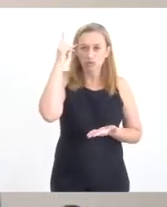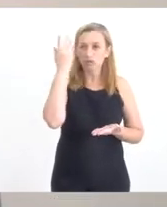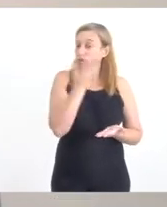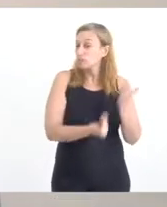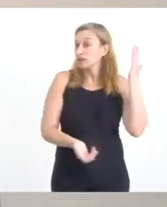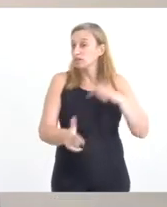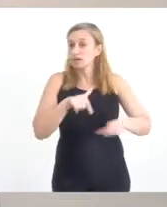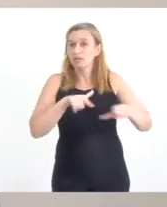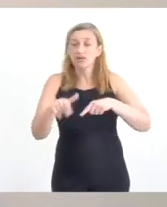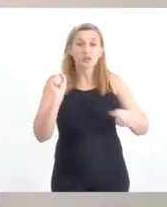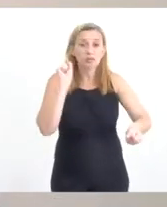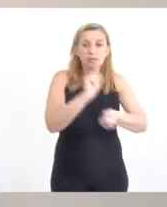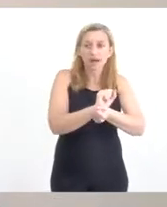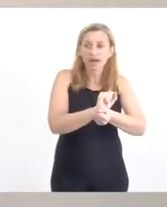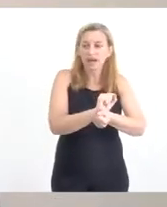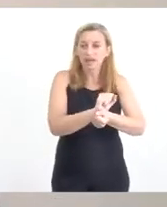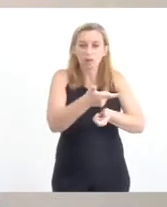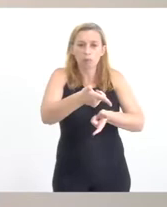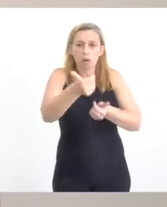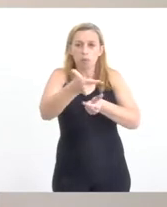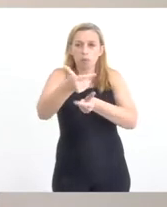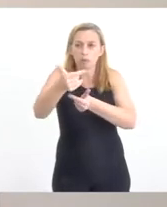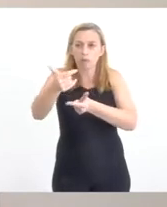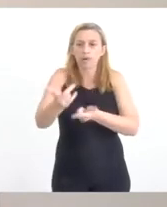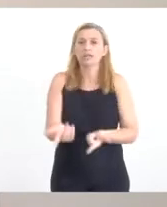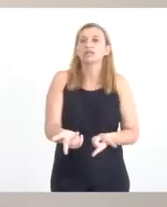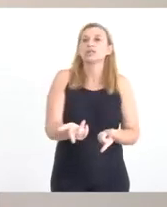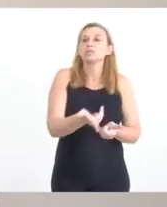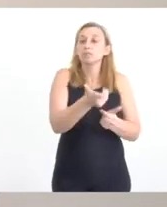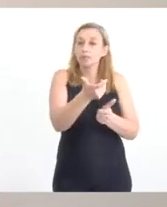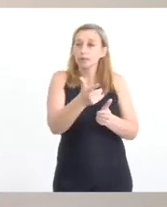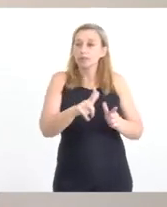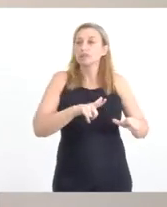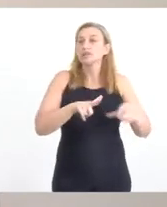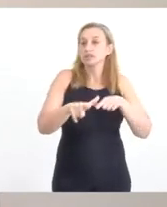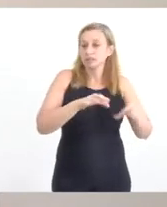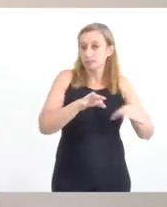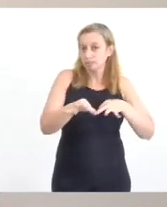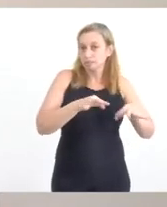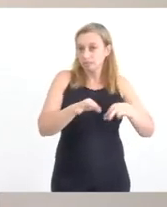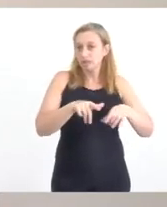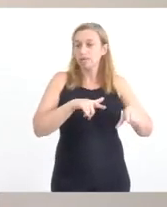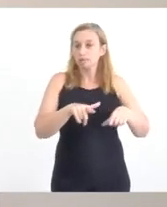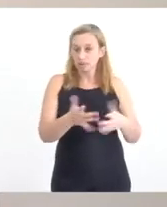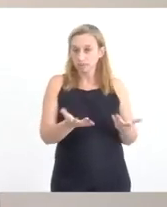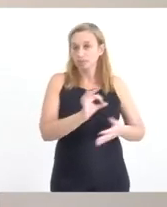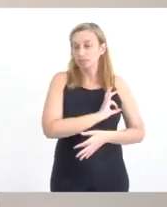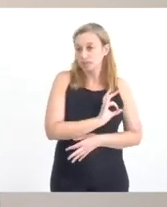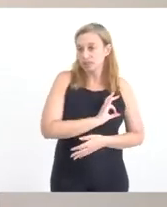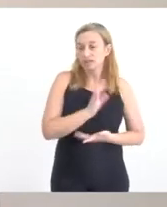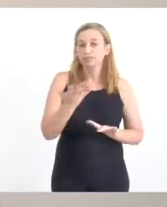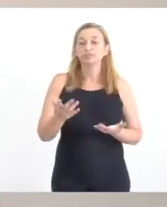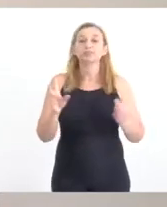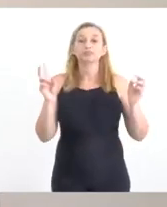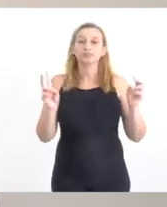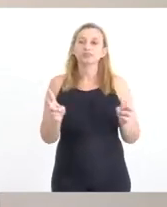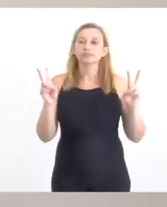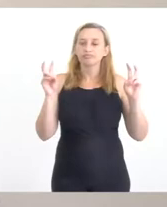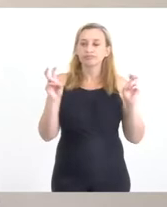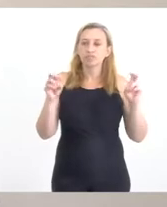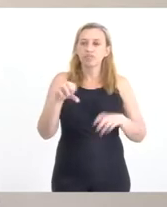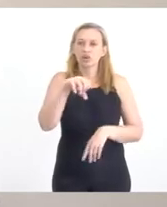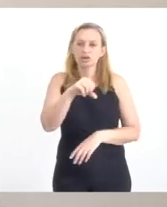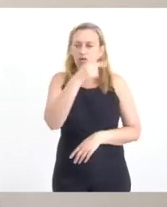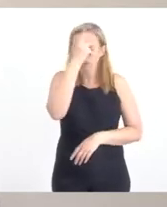comer foram paradas a base de tiro e a base de tiro de ações e operações policiais nessas ocasiões pelo